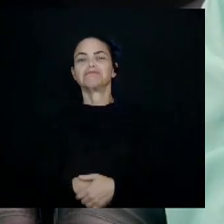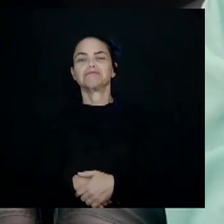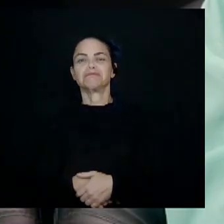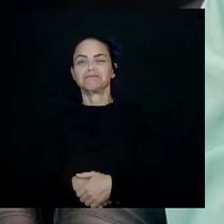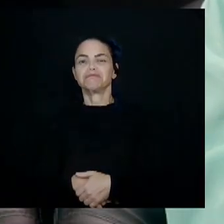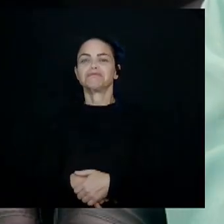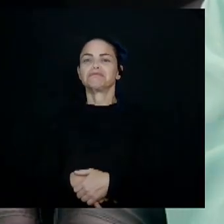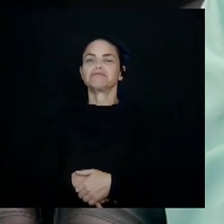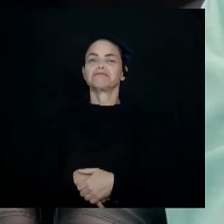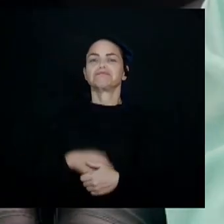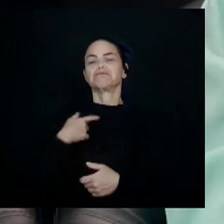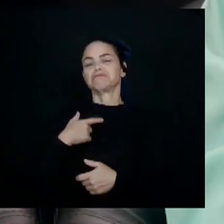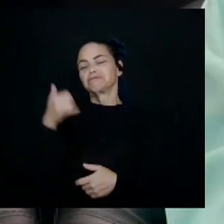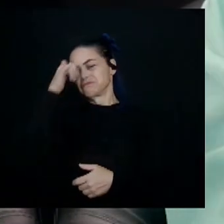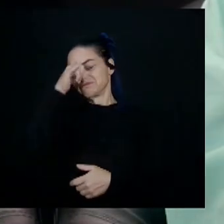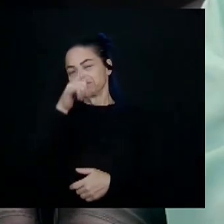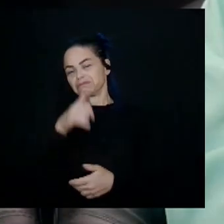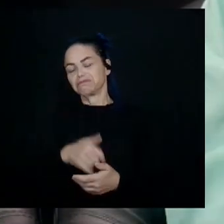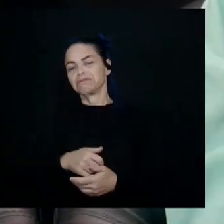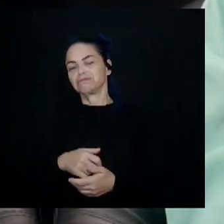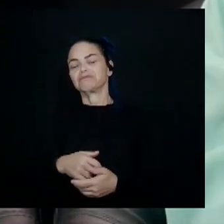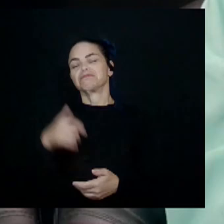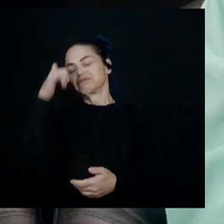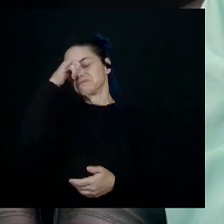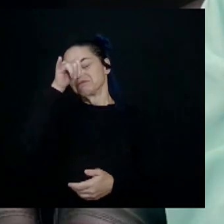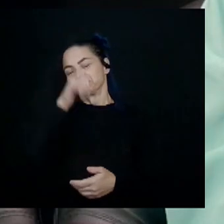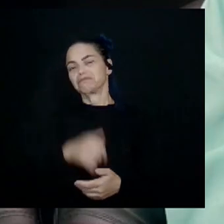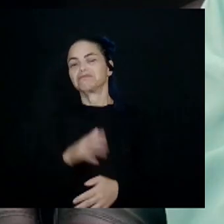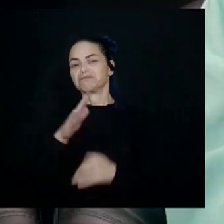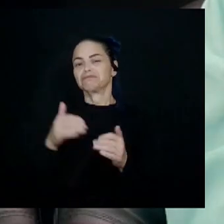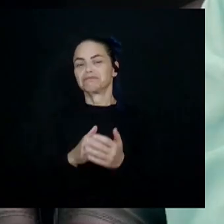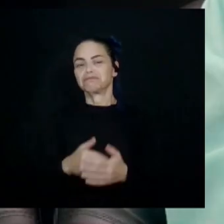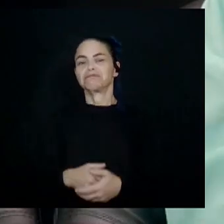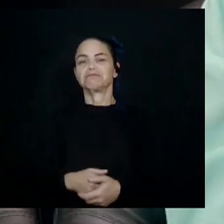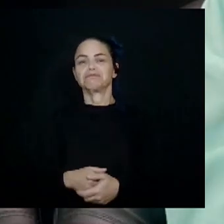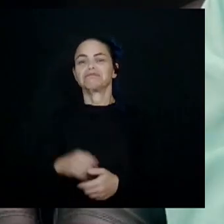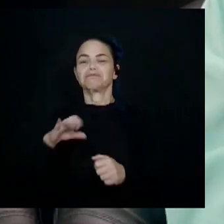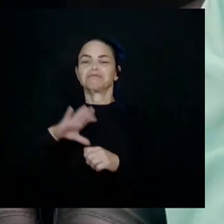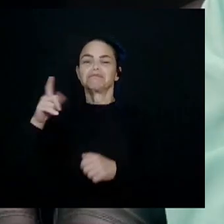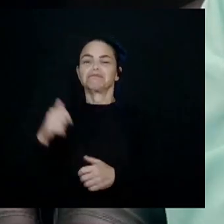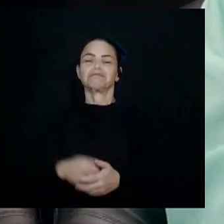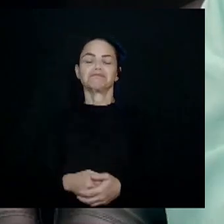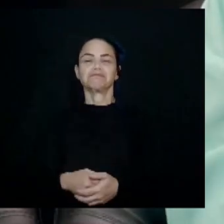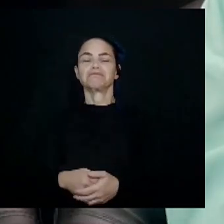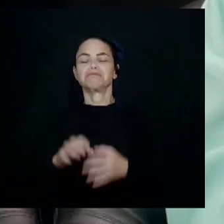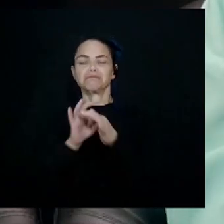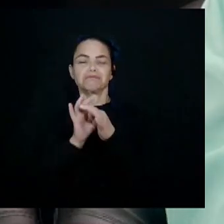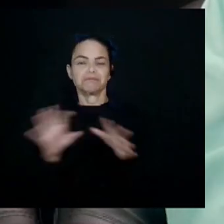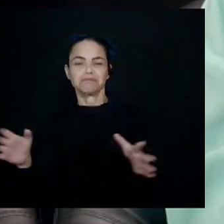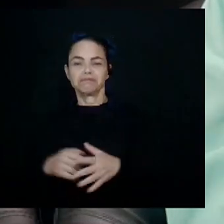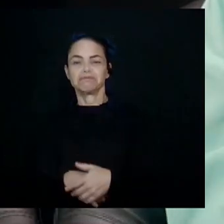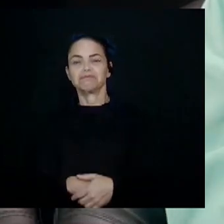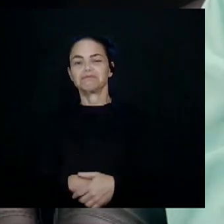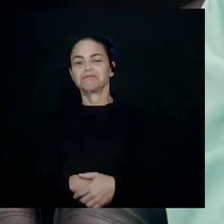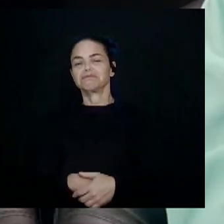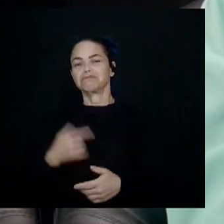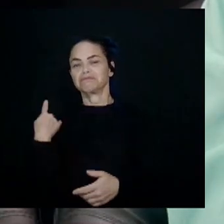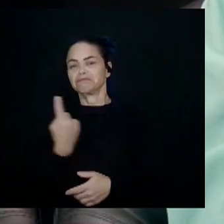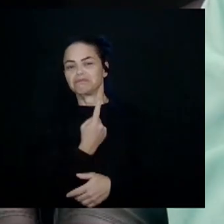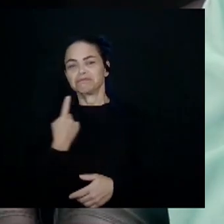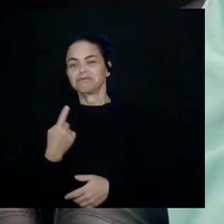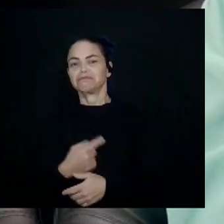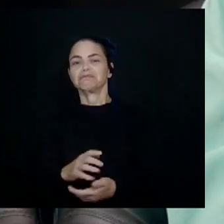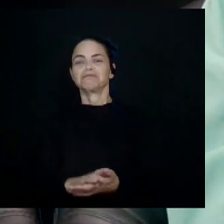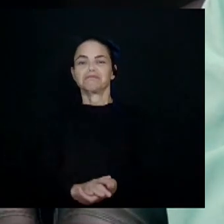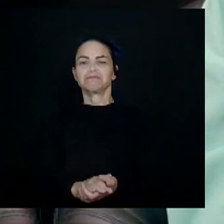a gente evitar, prevenir. Eu acho que prevenção é tudo. Claro que nós estamos à disposição e somos